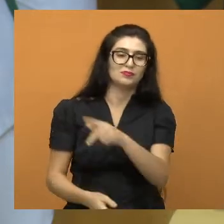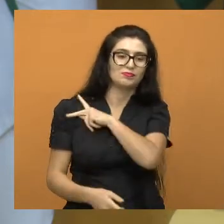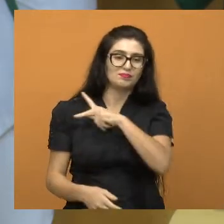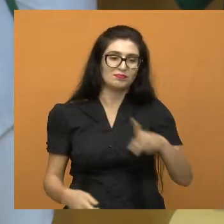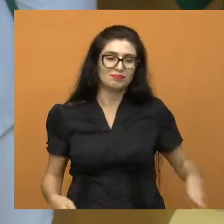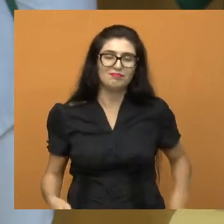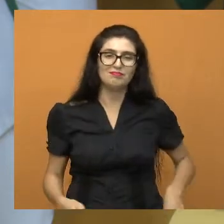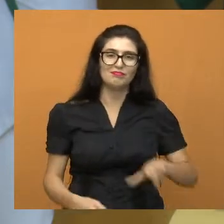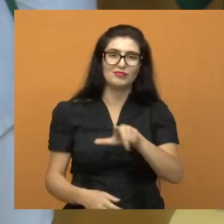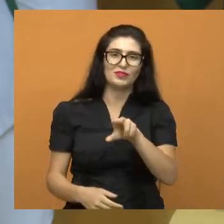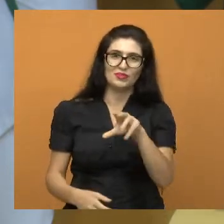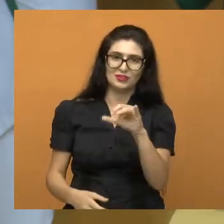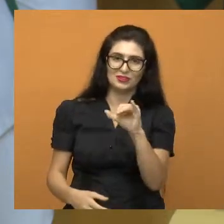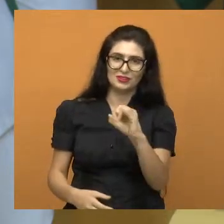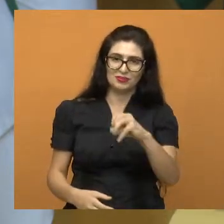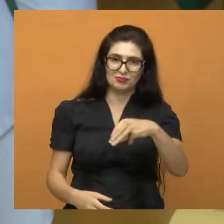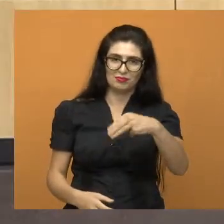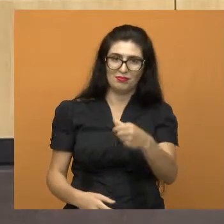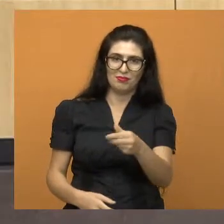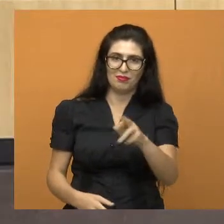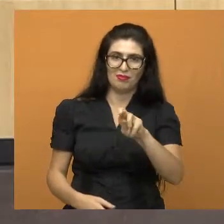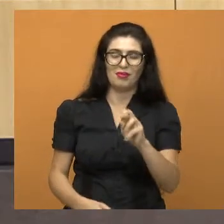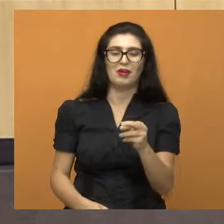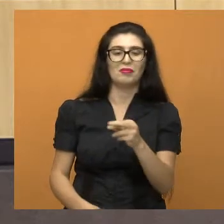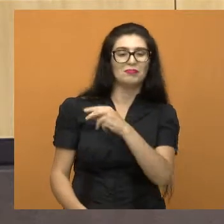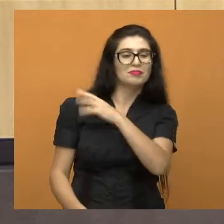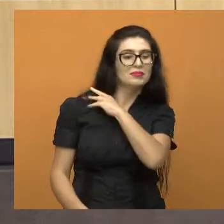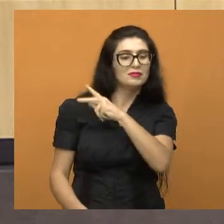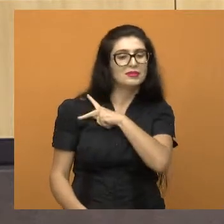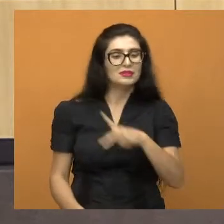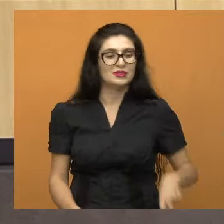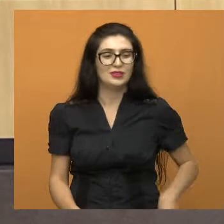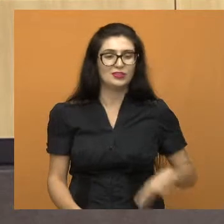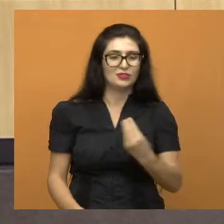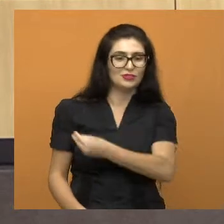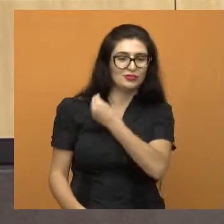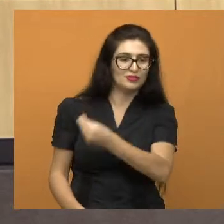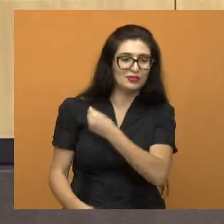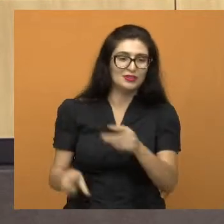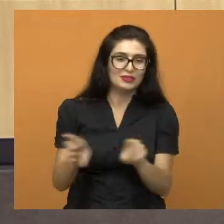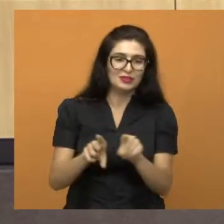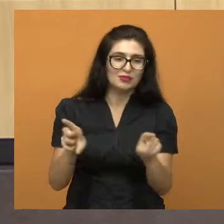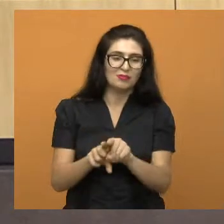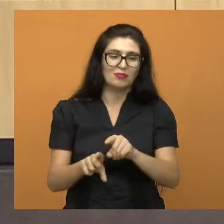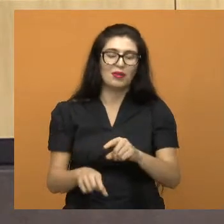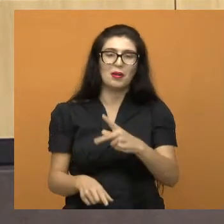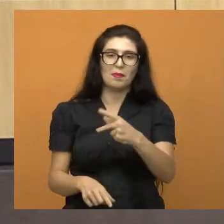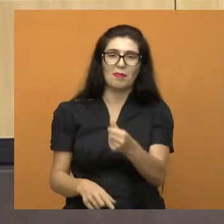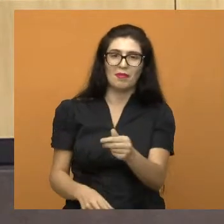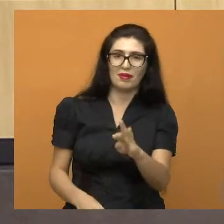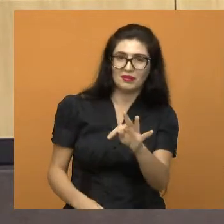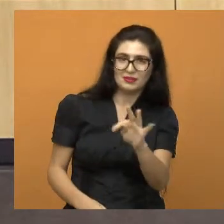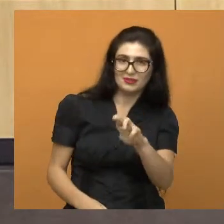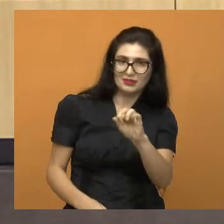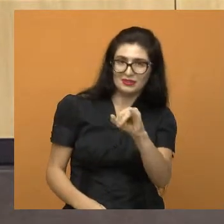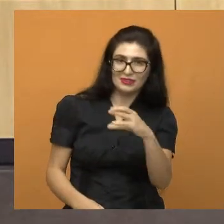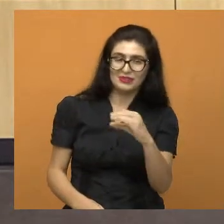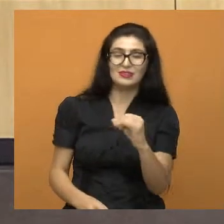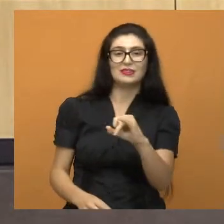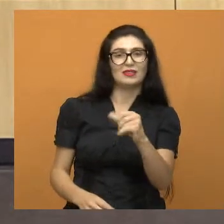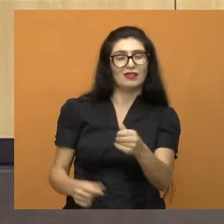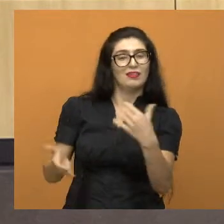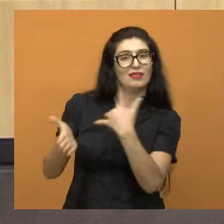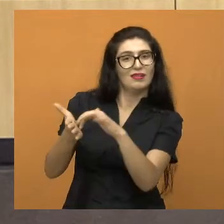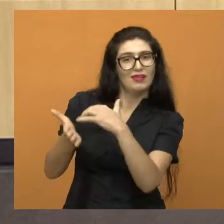vereadora Lucimar Ponciano, presidente desta casa, juntamente com a senhora Patrícia Juliane, secretária